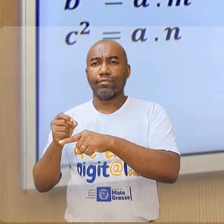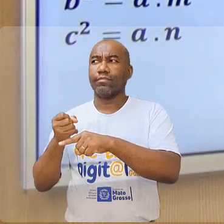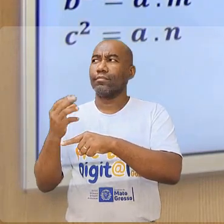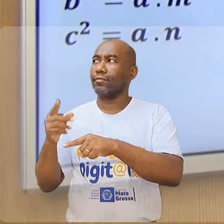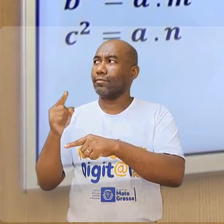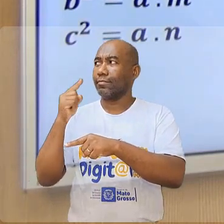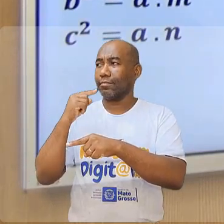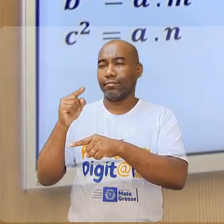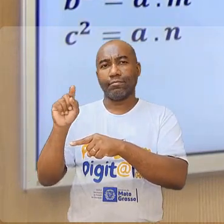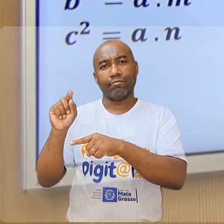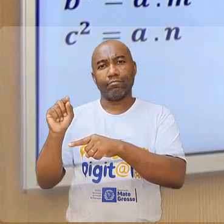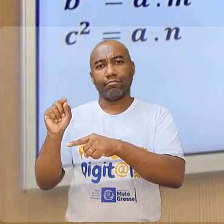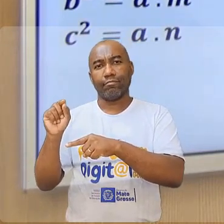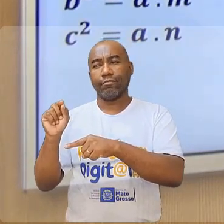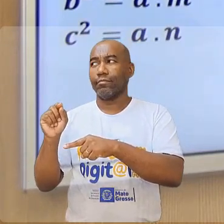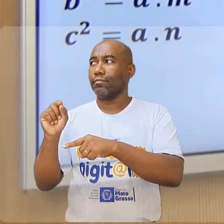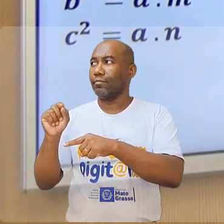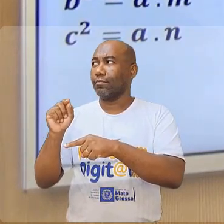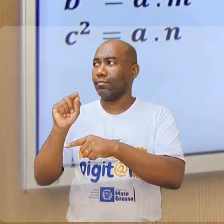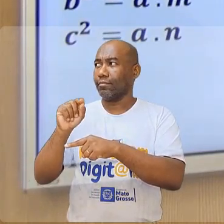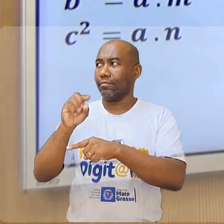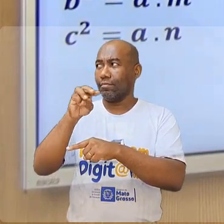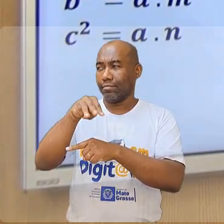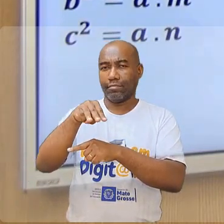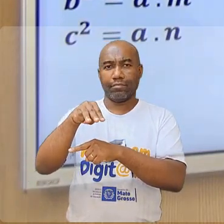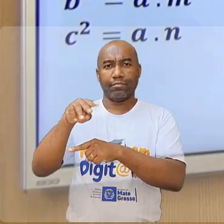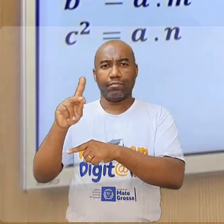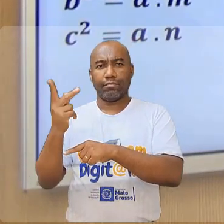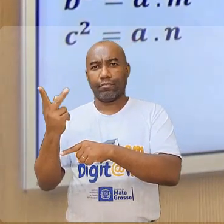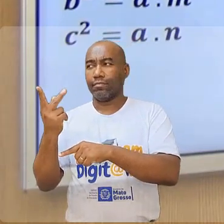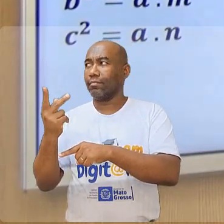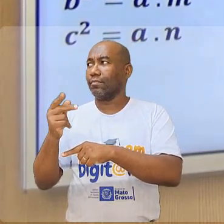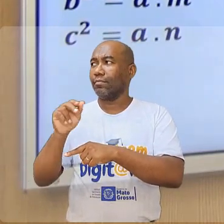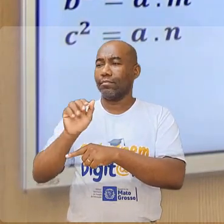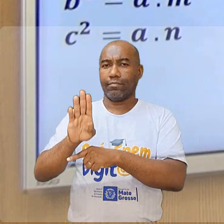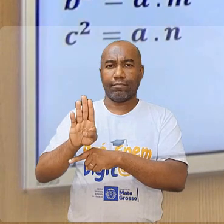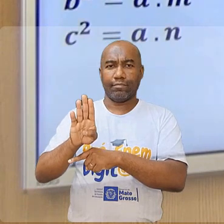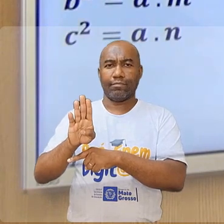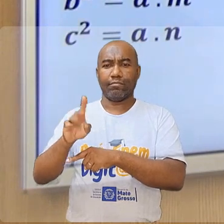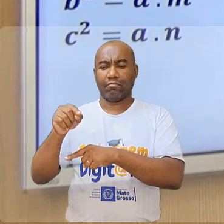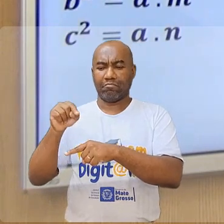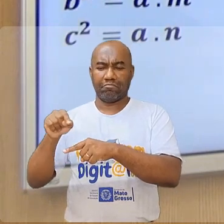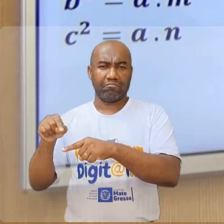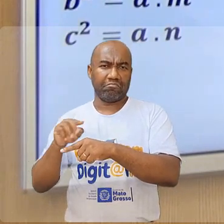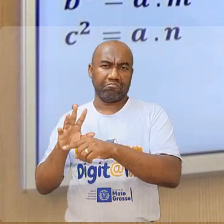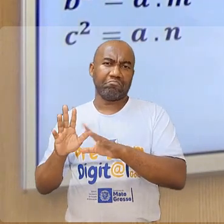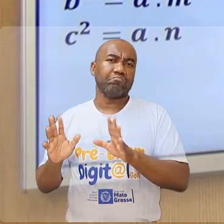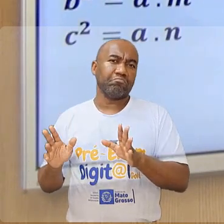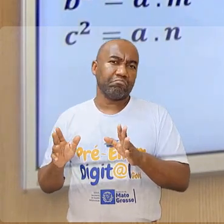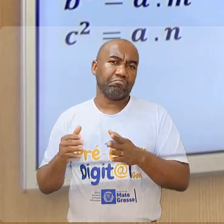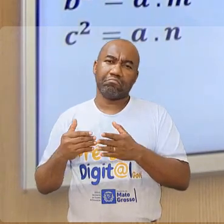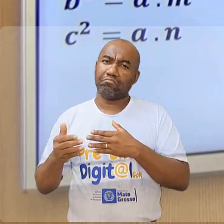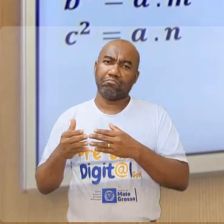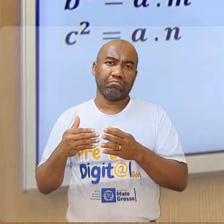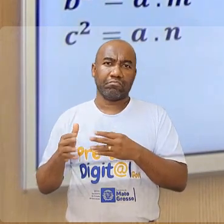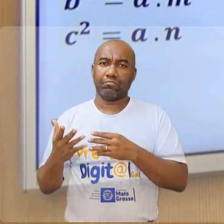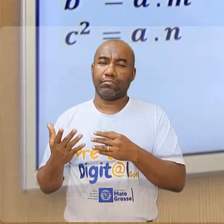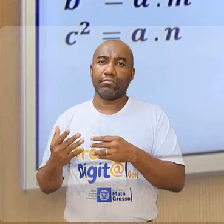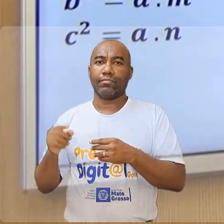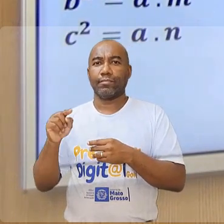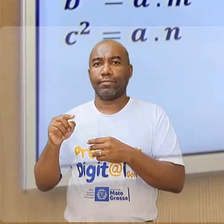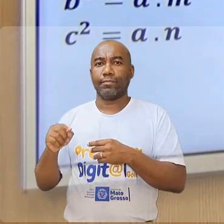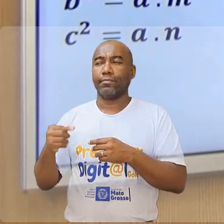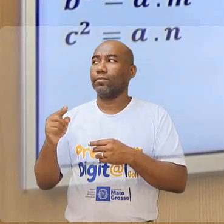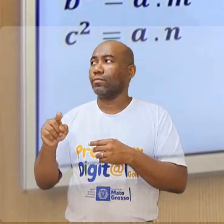tenho que pegar alguém deste ano lugar já peguei posso pegar tanto e me comover fico à vontade para isso Beleza bom